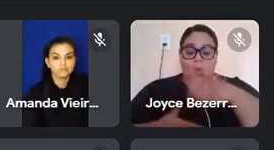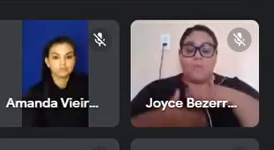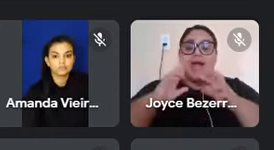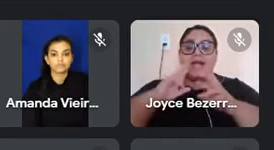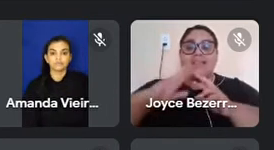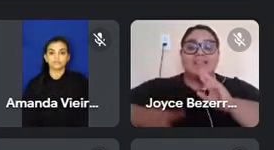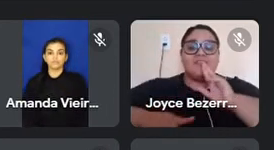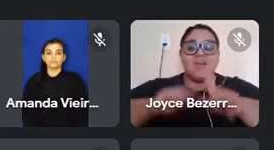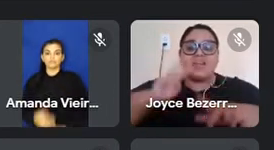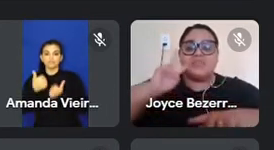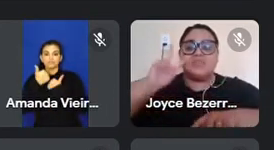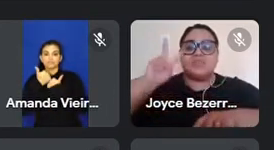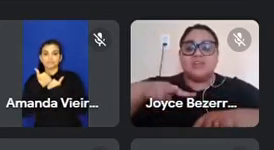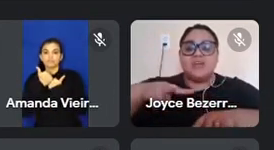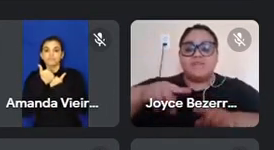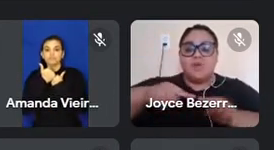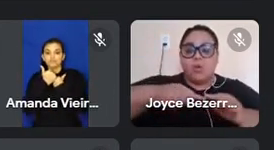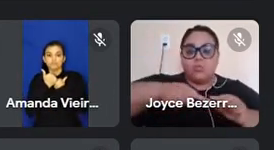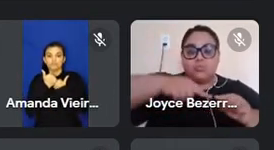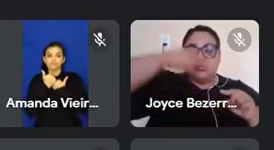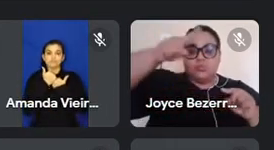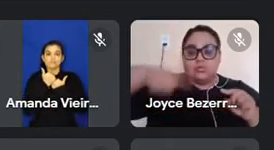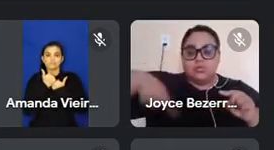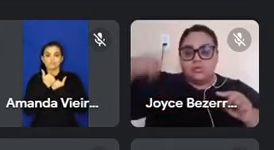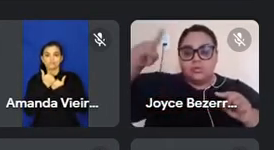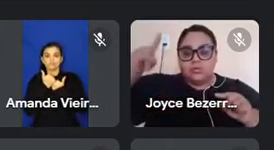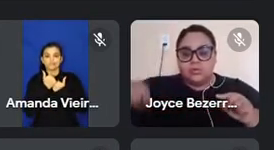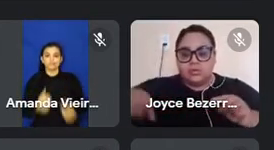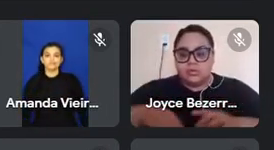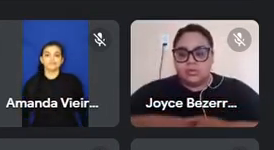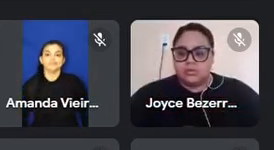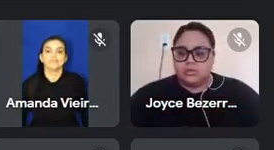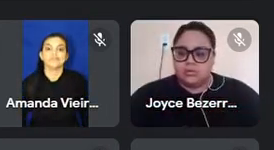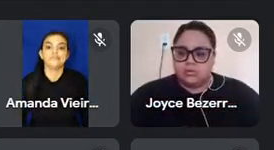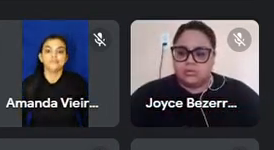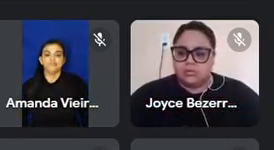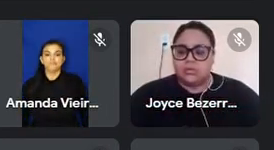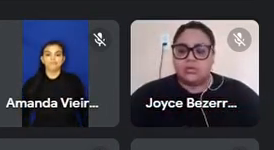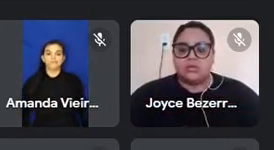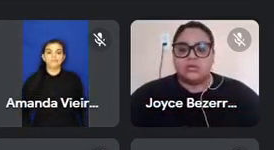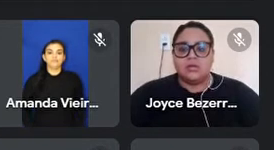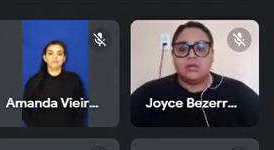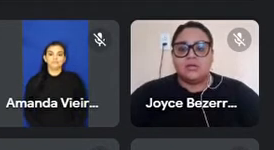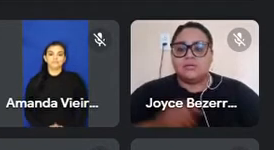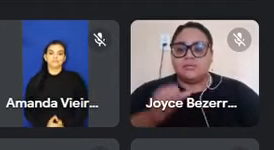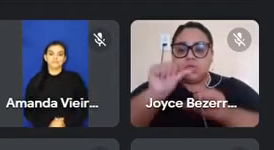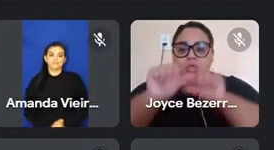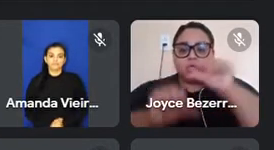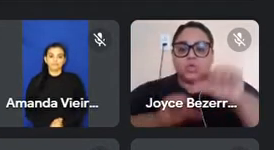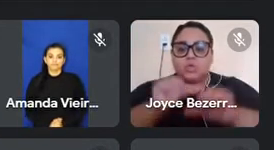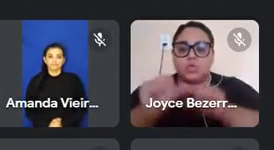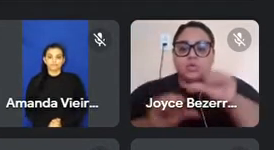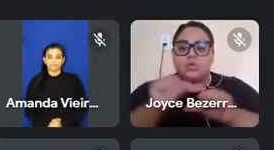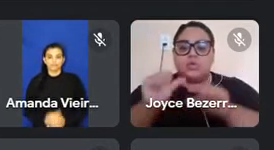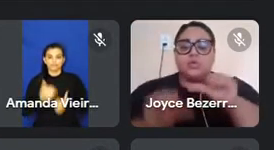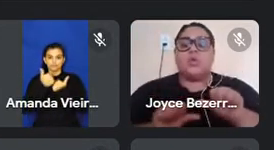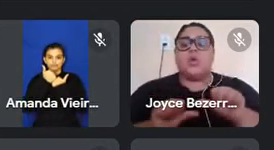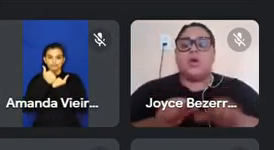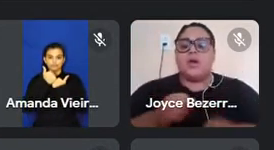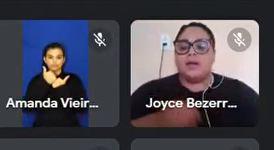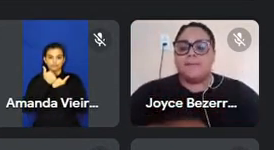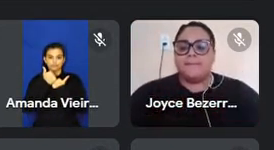pico para esse pico, né? Aqui que a gente vê a diferença de